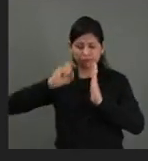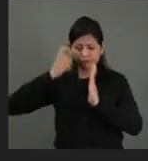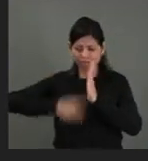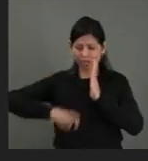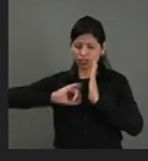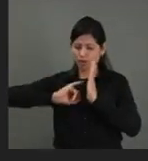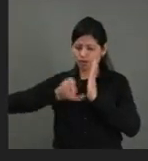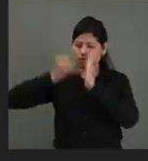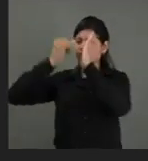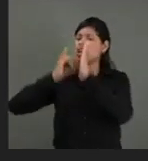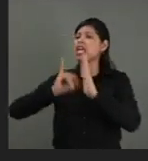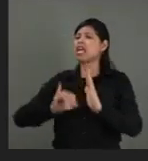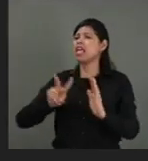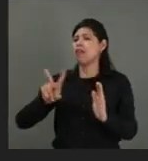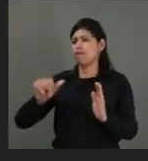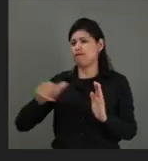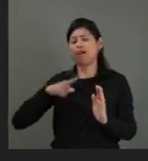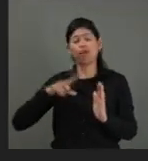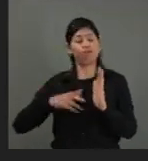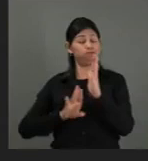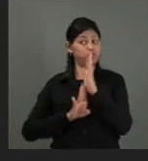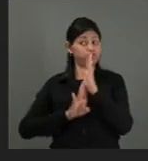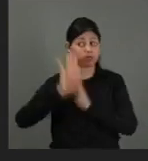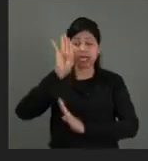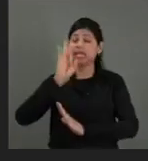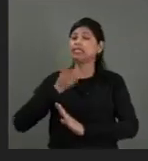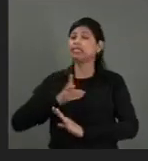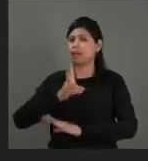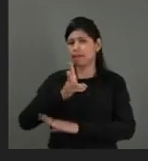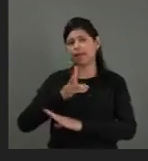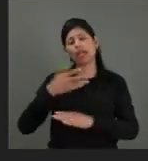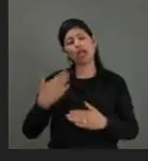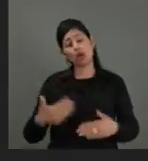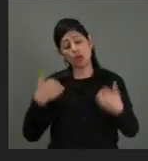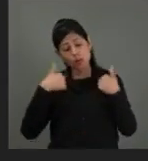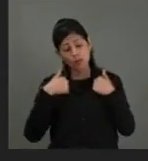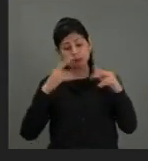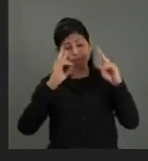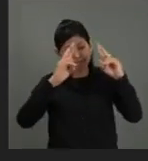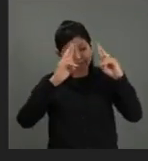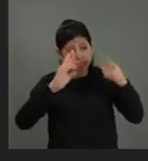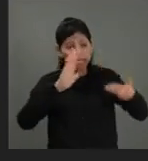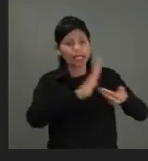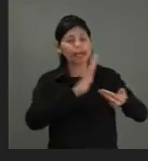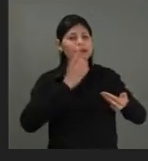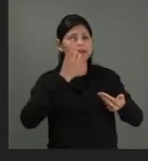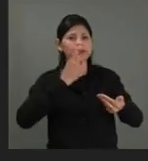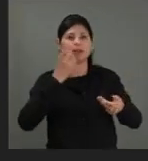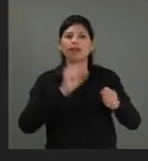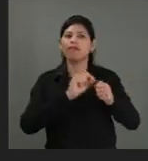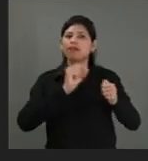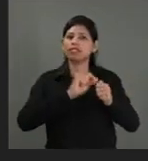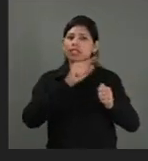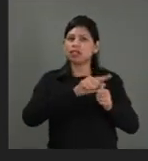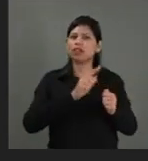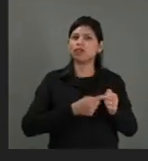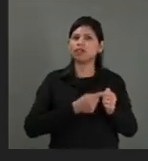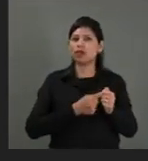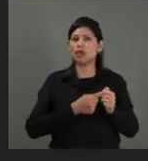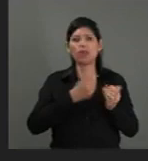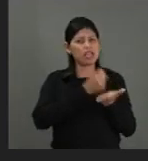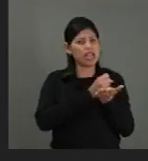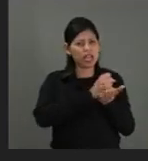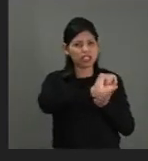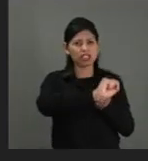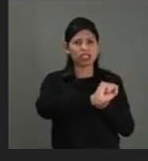Câmara conserte o que nós fizemos aí no Senado Federal e rejeite essa